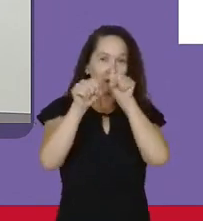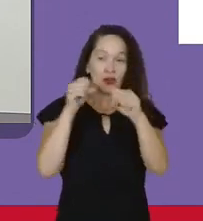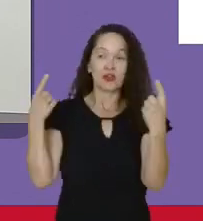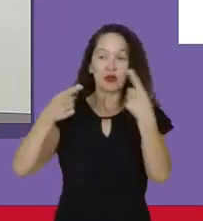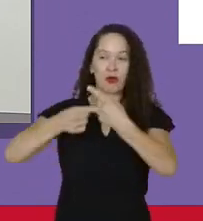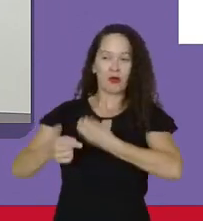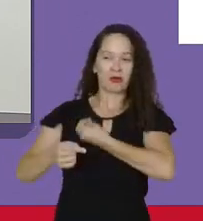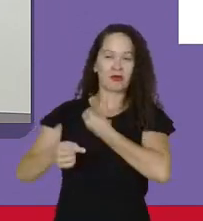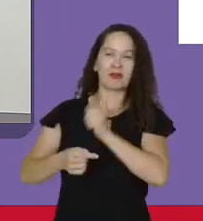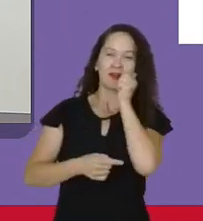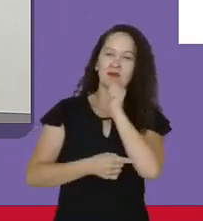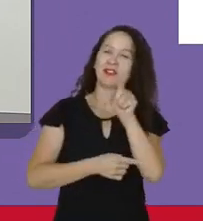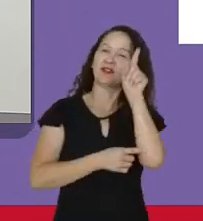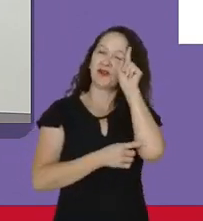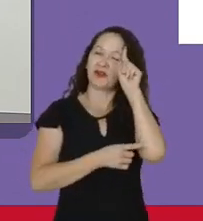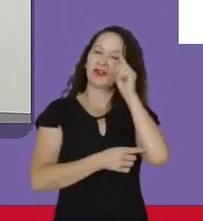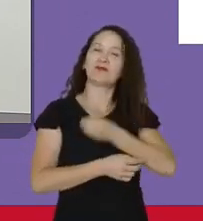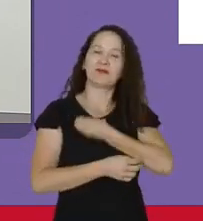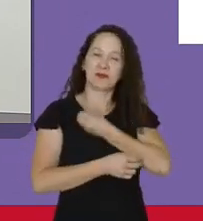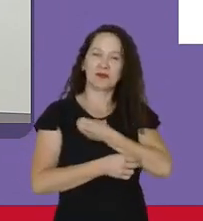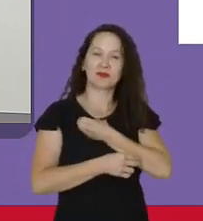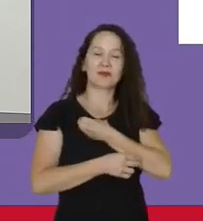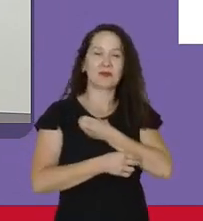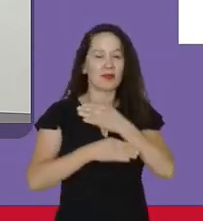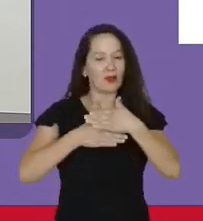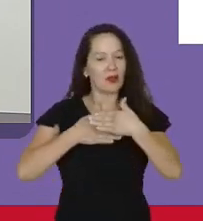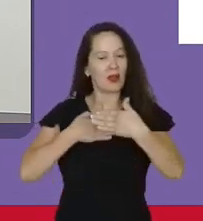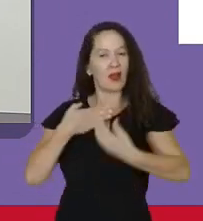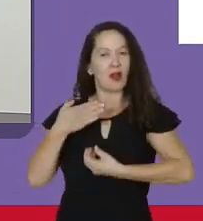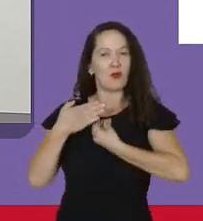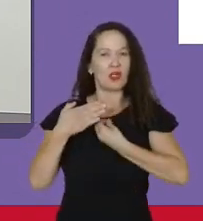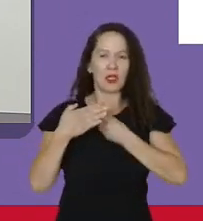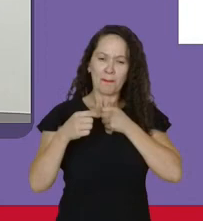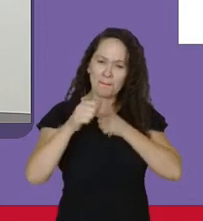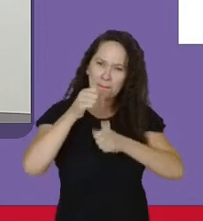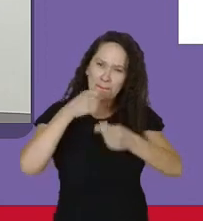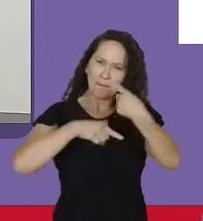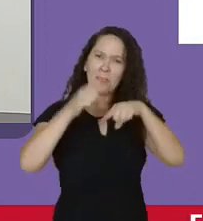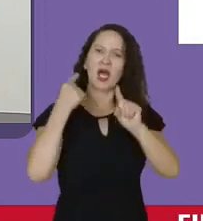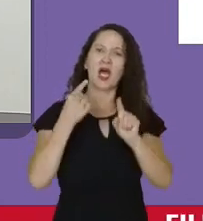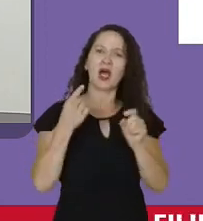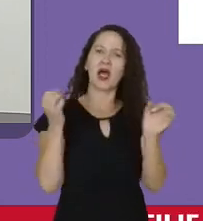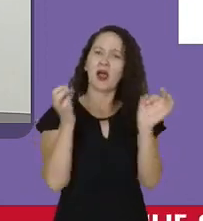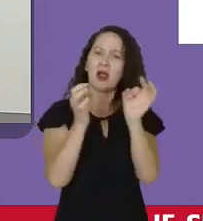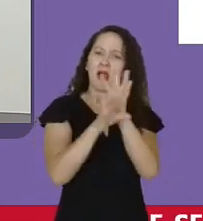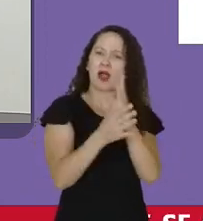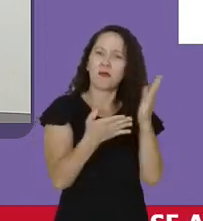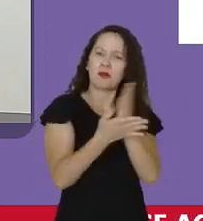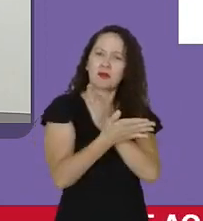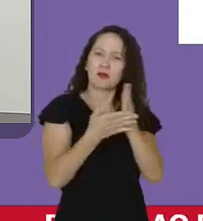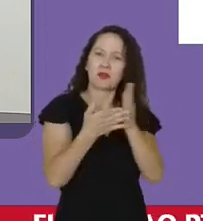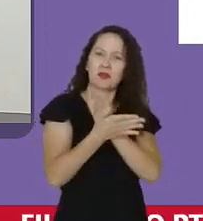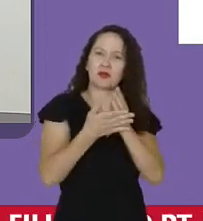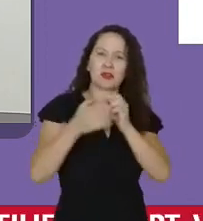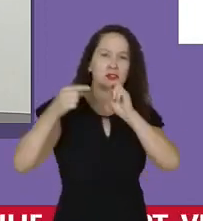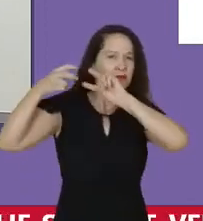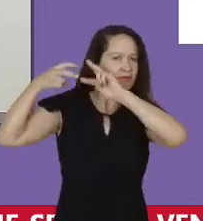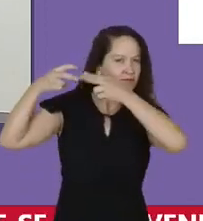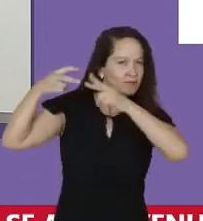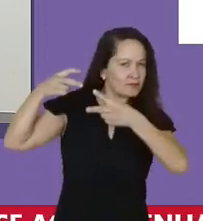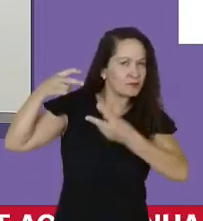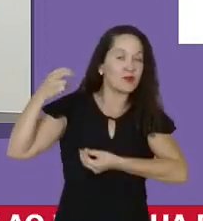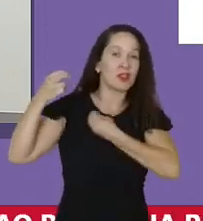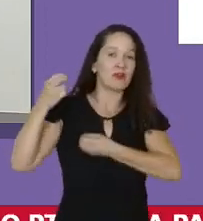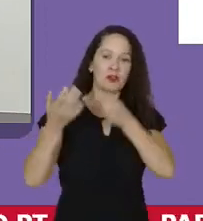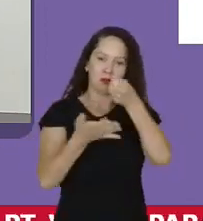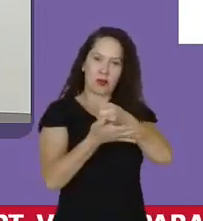sofre no dia a dia. A partir do momento que a mulher rompe com determinados paradigmas, né, que